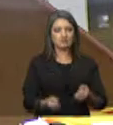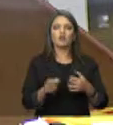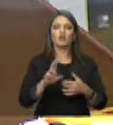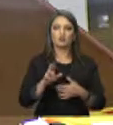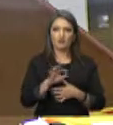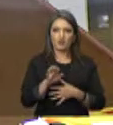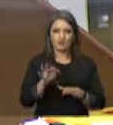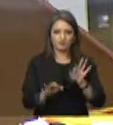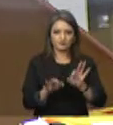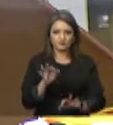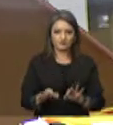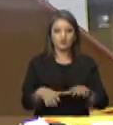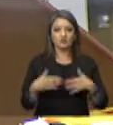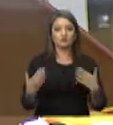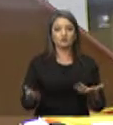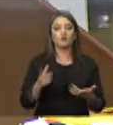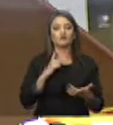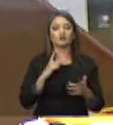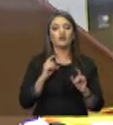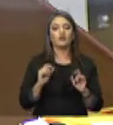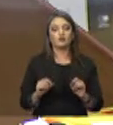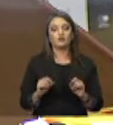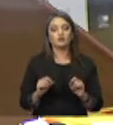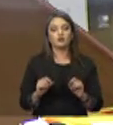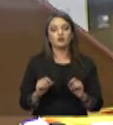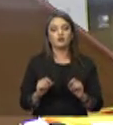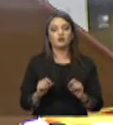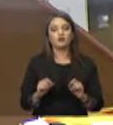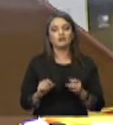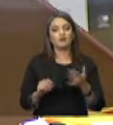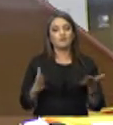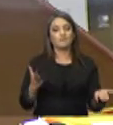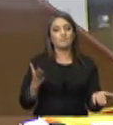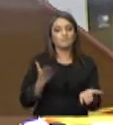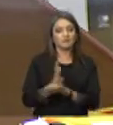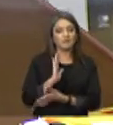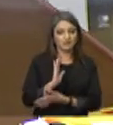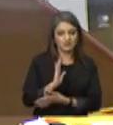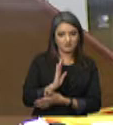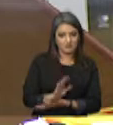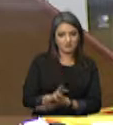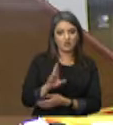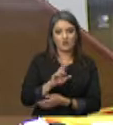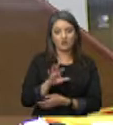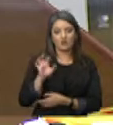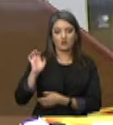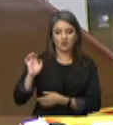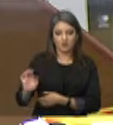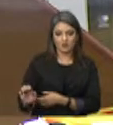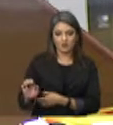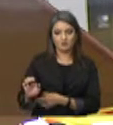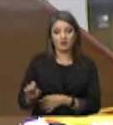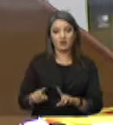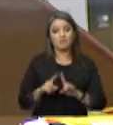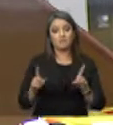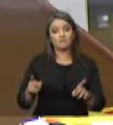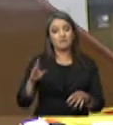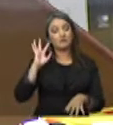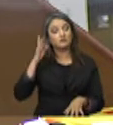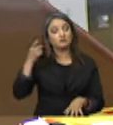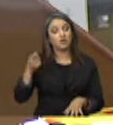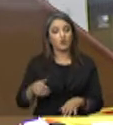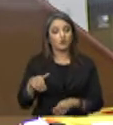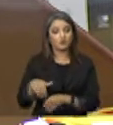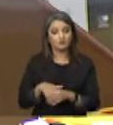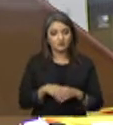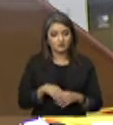com agravo e pro vejo para subsequentemente dá provimento ao correspondente recurso extraordinário a fim de que o acórdão recorrido